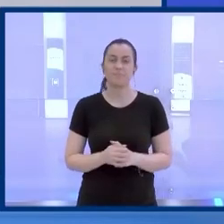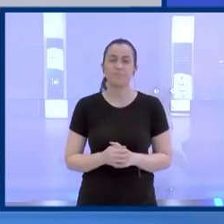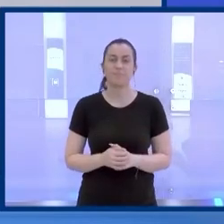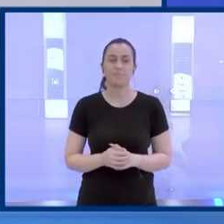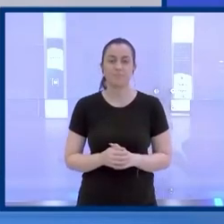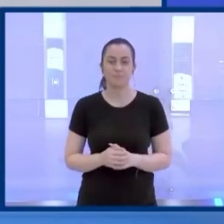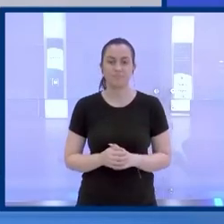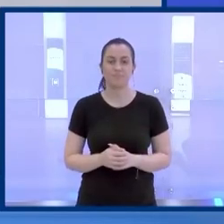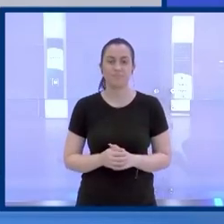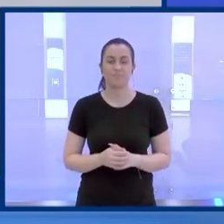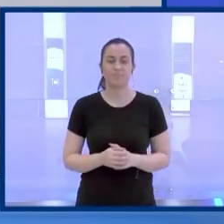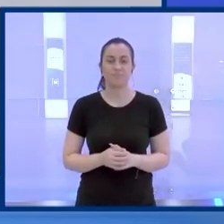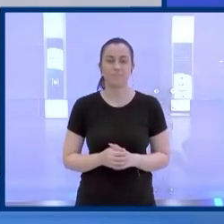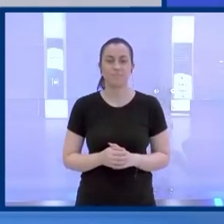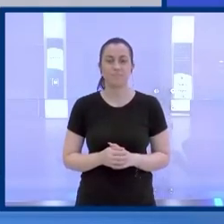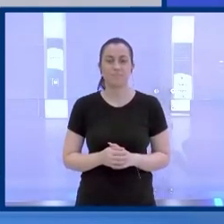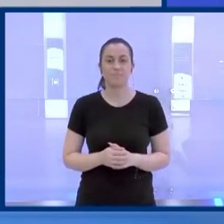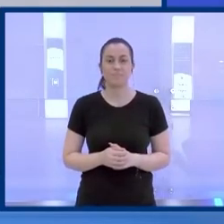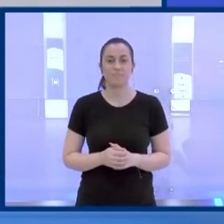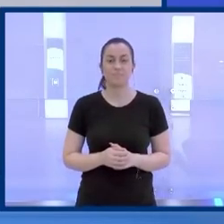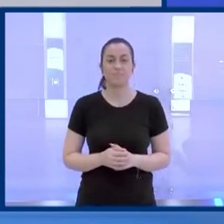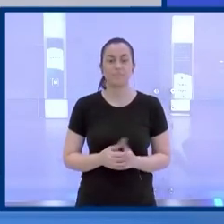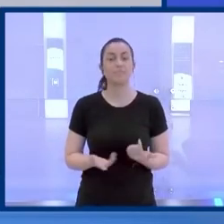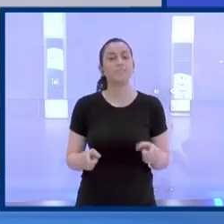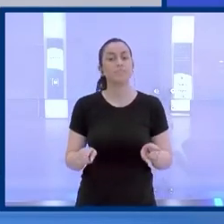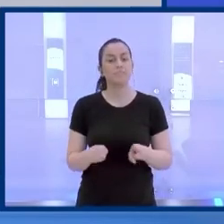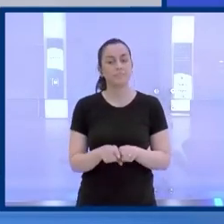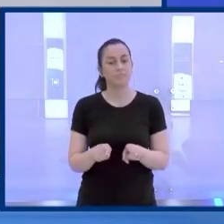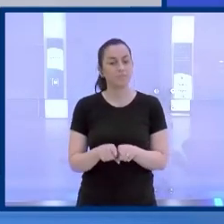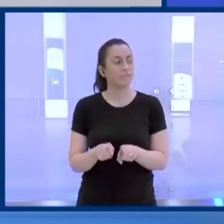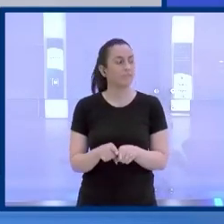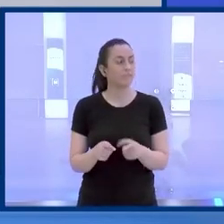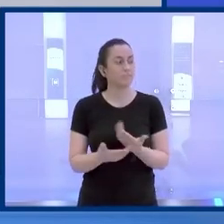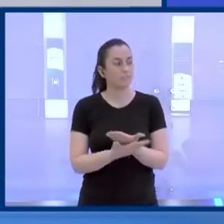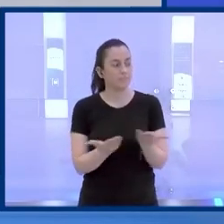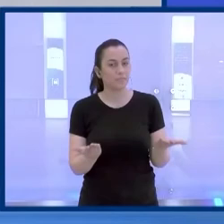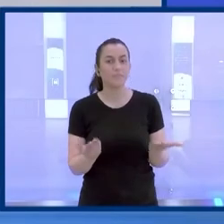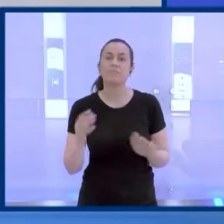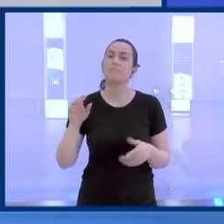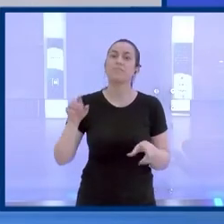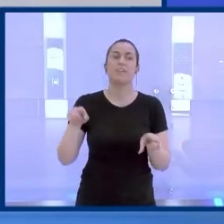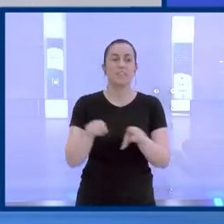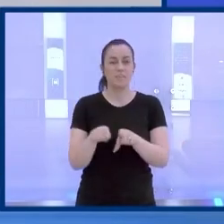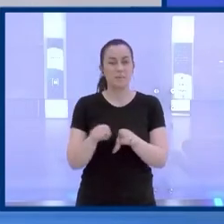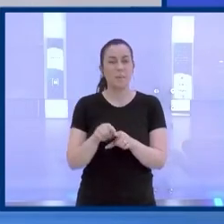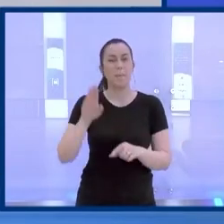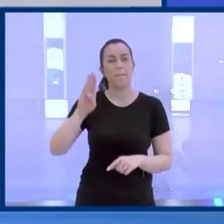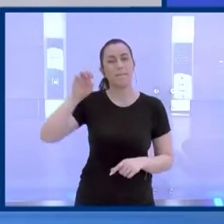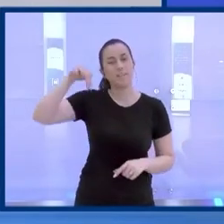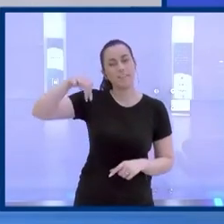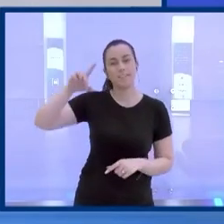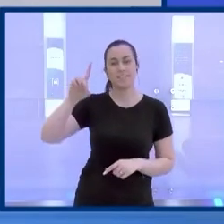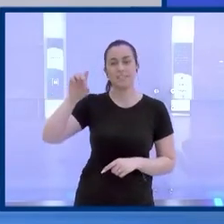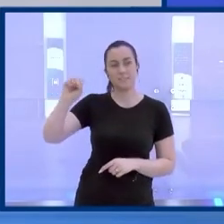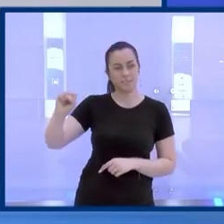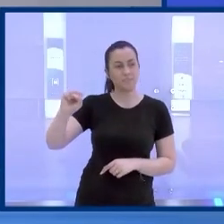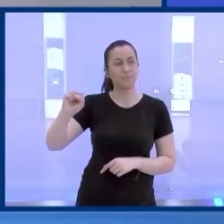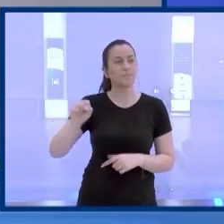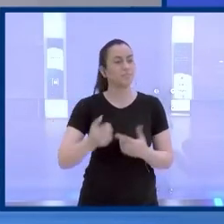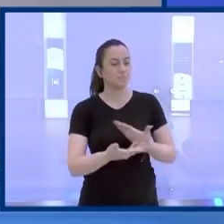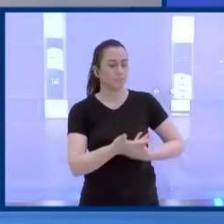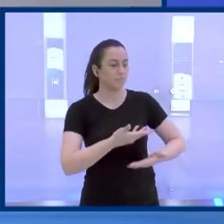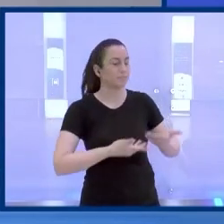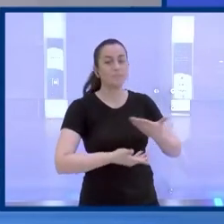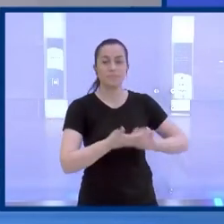grandes colaboradores, aliás, senhoras e senhores, BNDES, que tanto tem colaborado